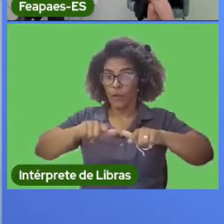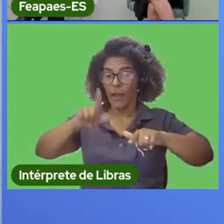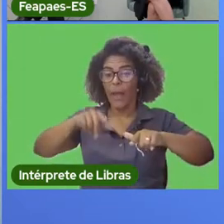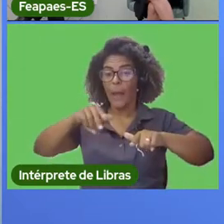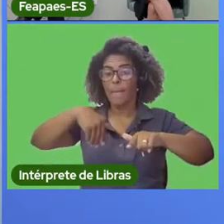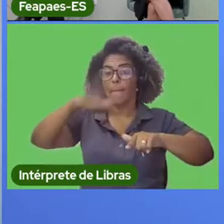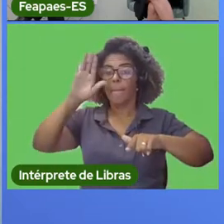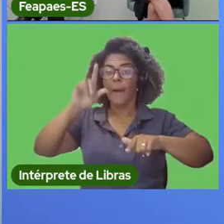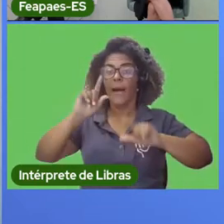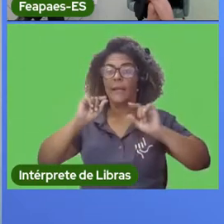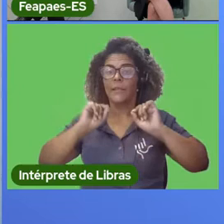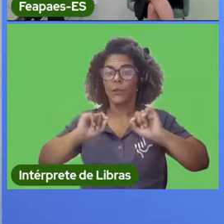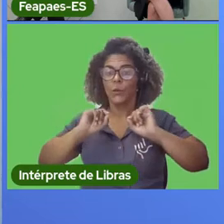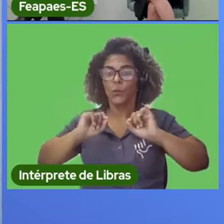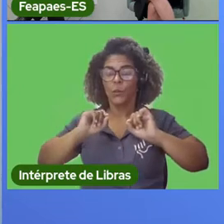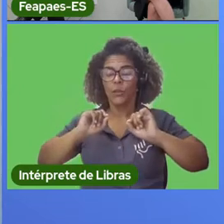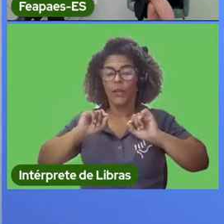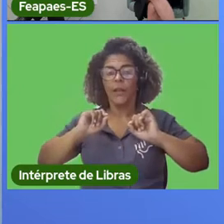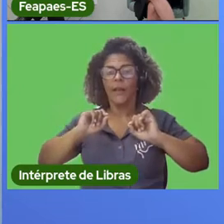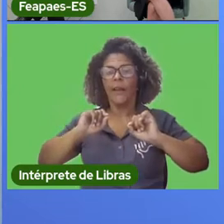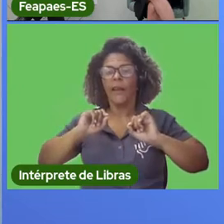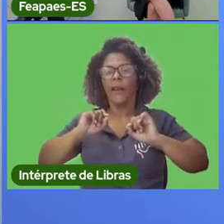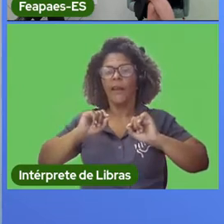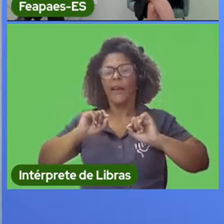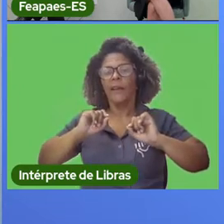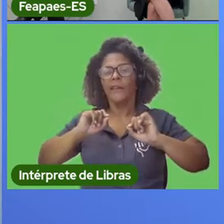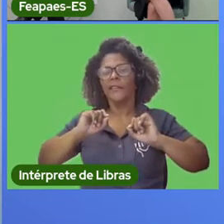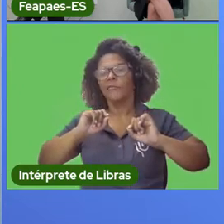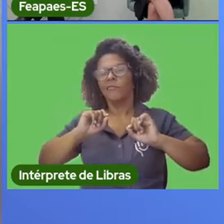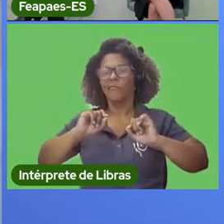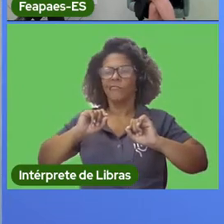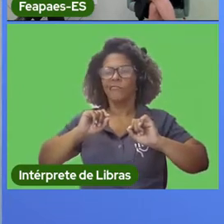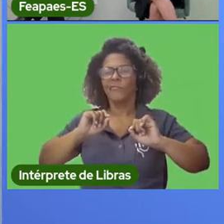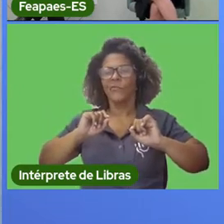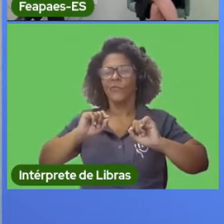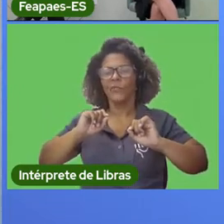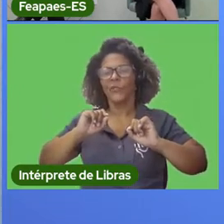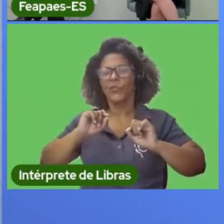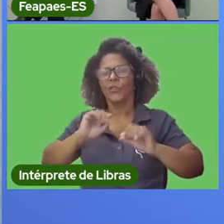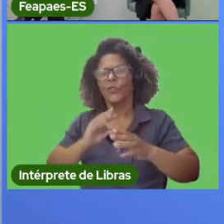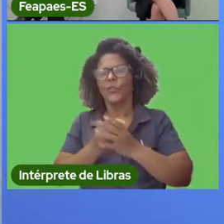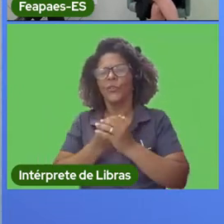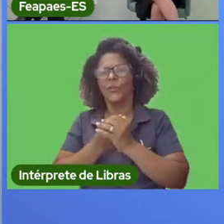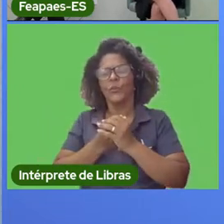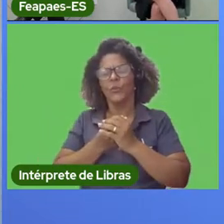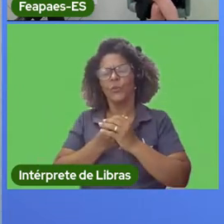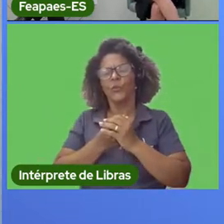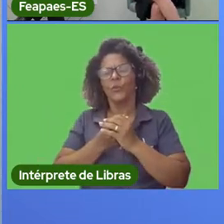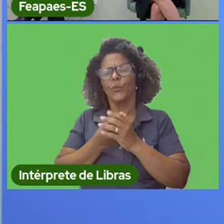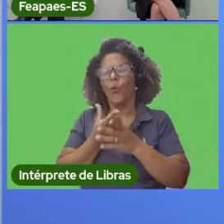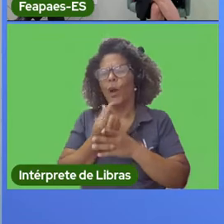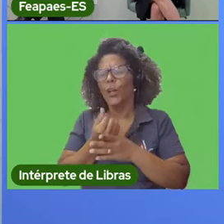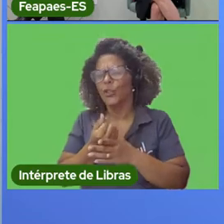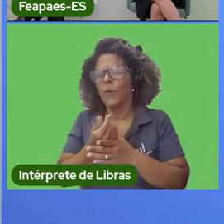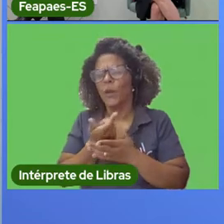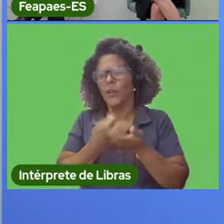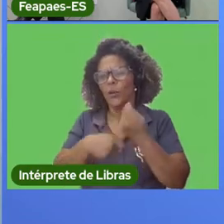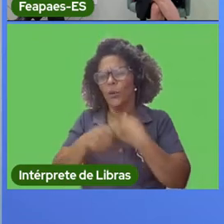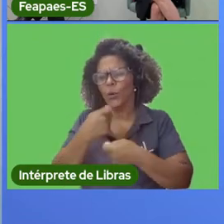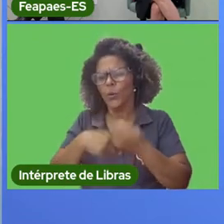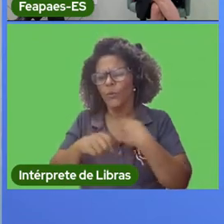que exatamente essa composição aqui, né, dos rendimentos econômicos e tudo mais. Ele é